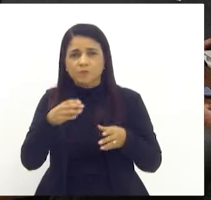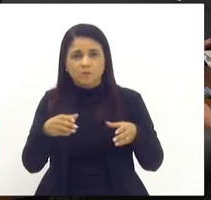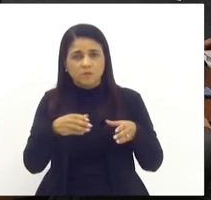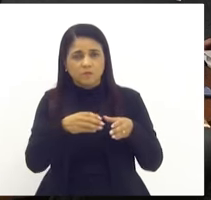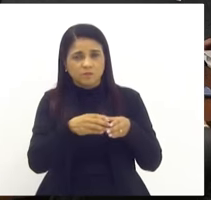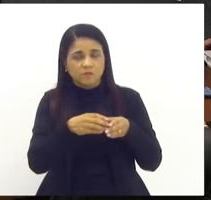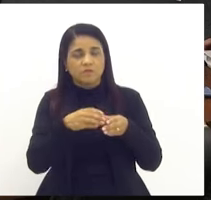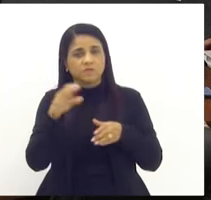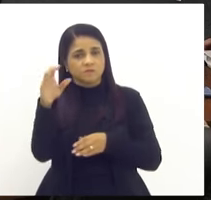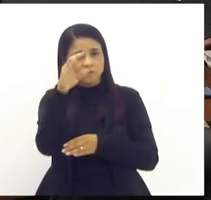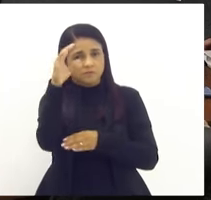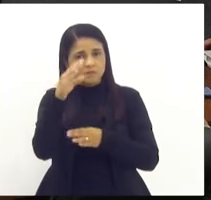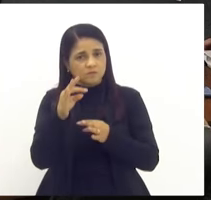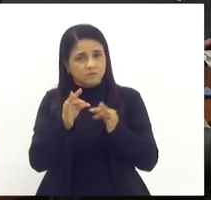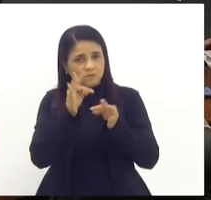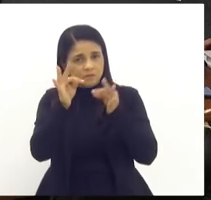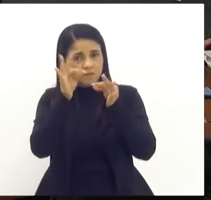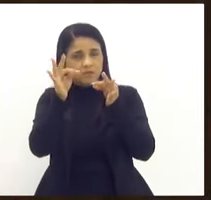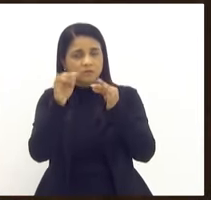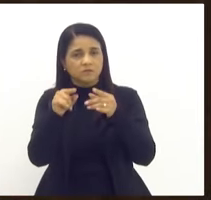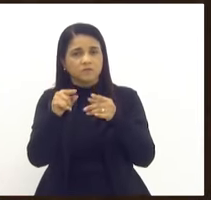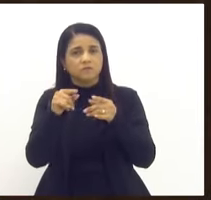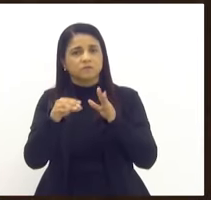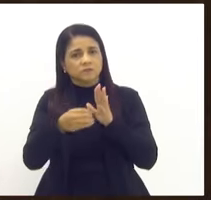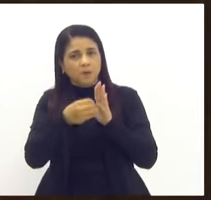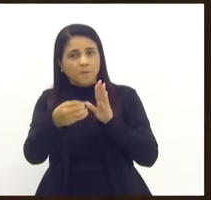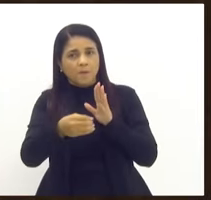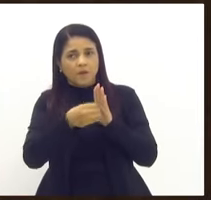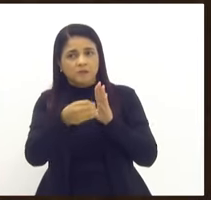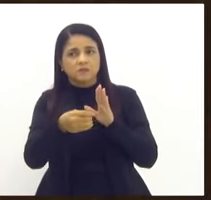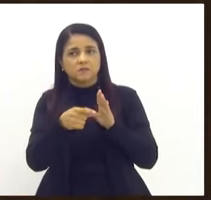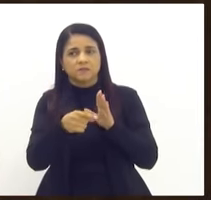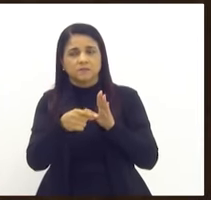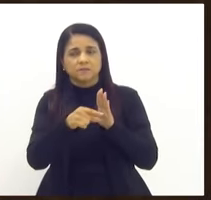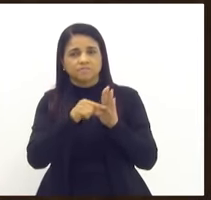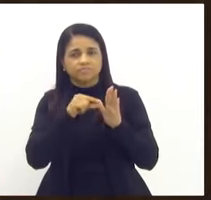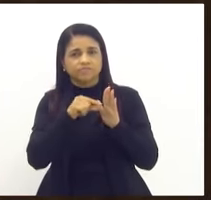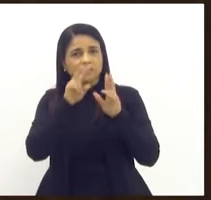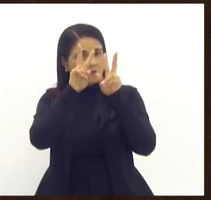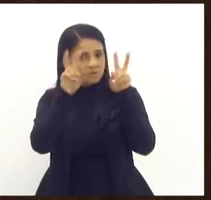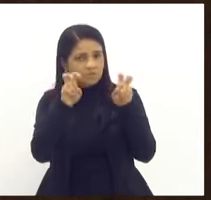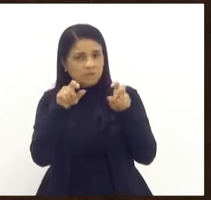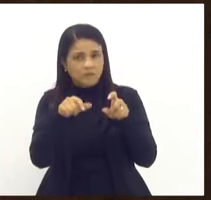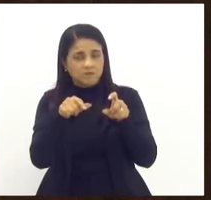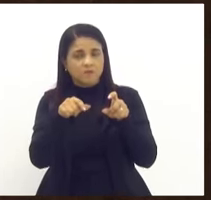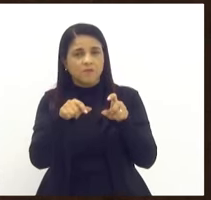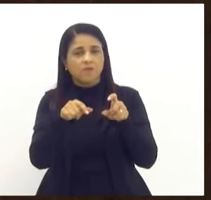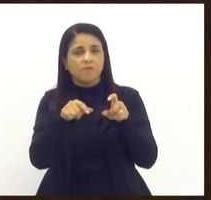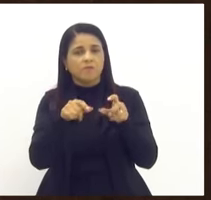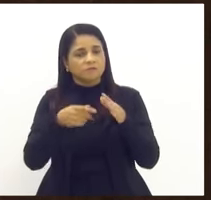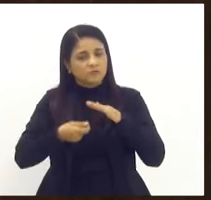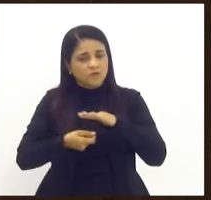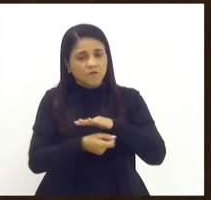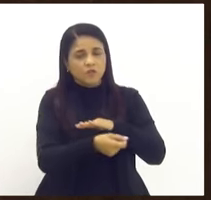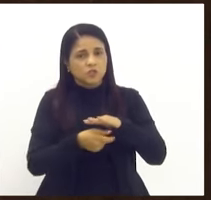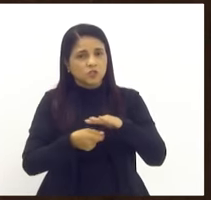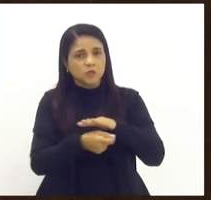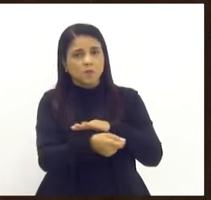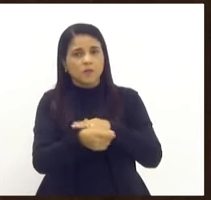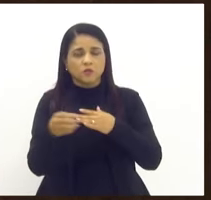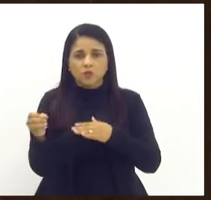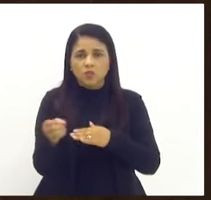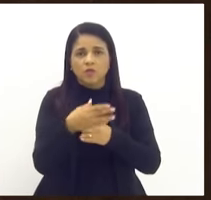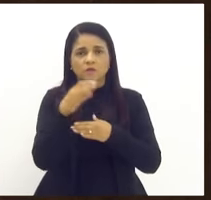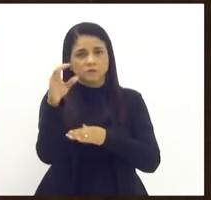ciên Tecnologia você poderia dar o parecer pois essa matéria Versa a respeito dessa cadeia de investimentos e fomento a inovação